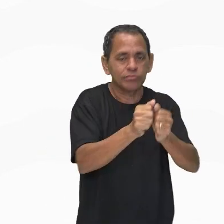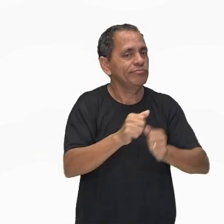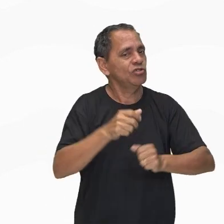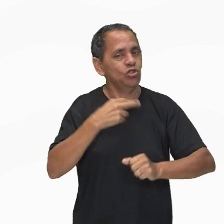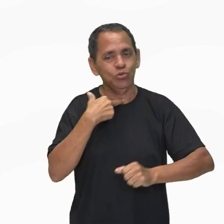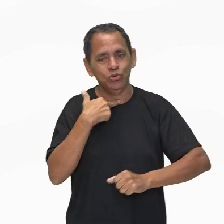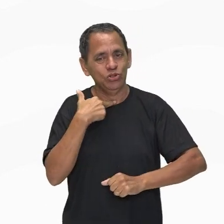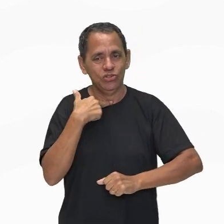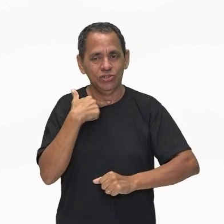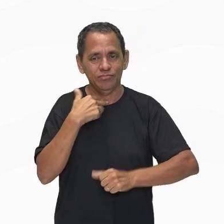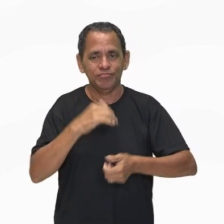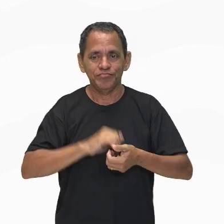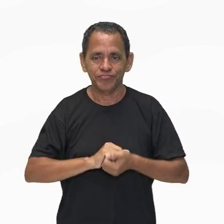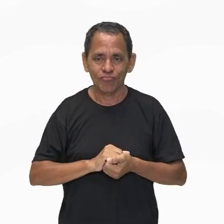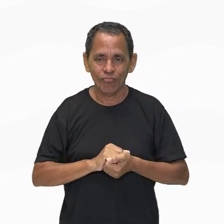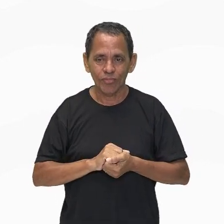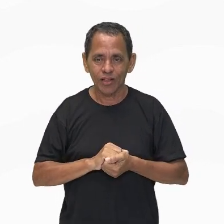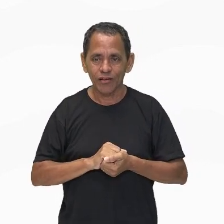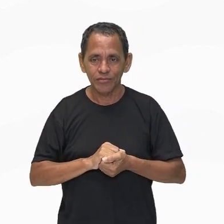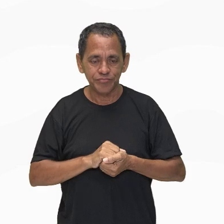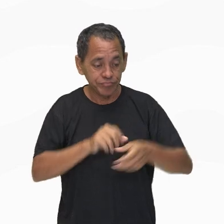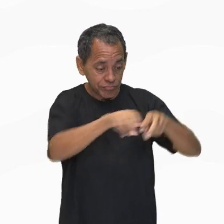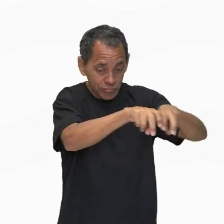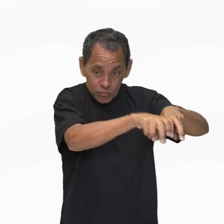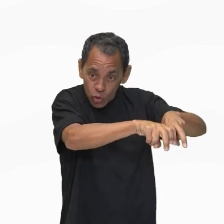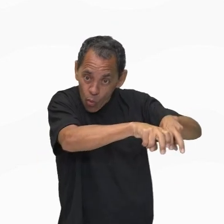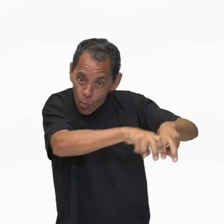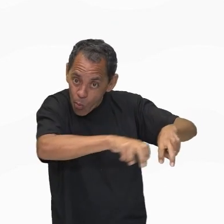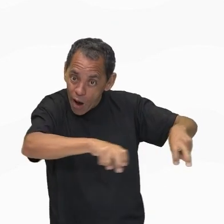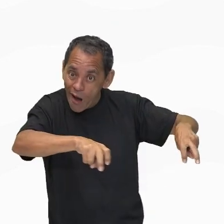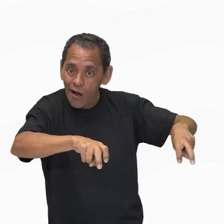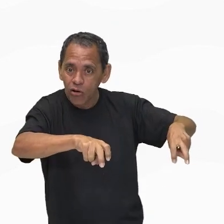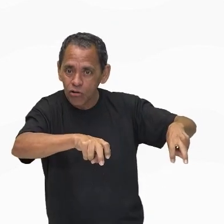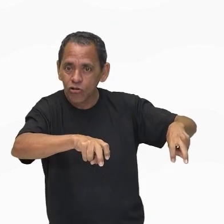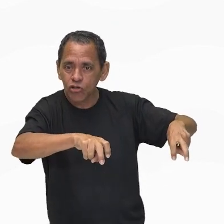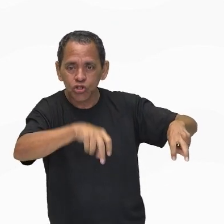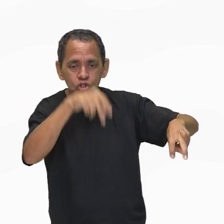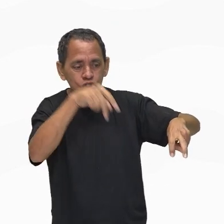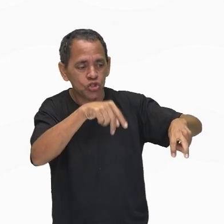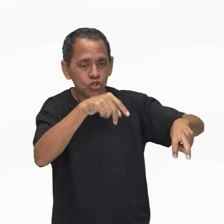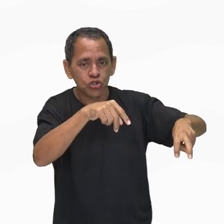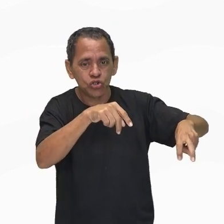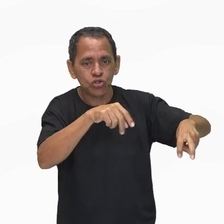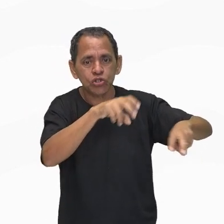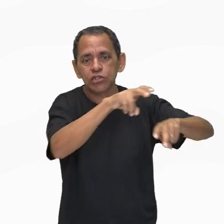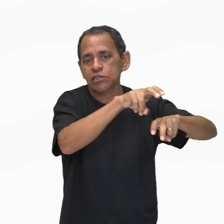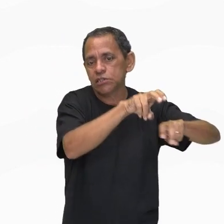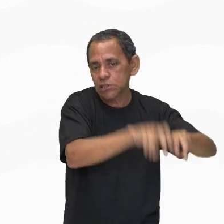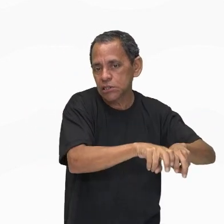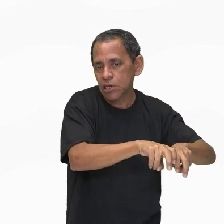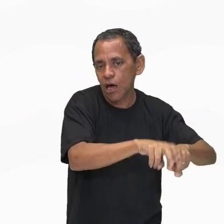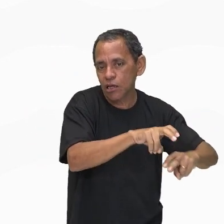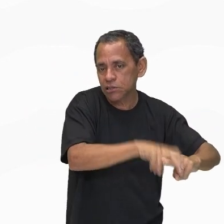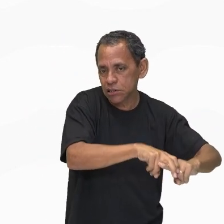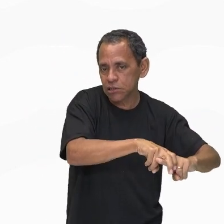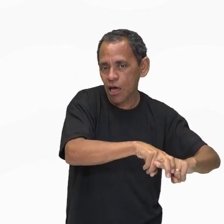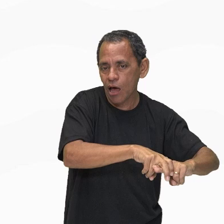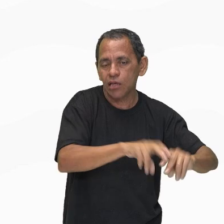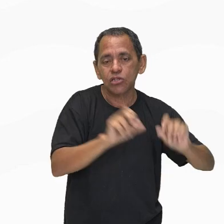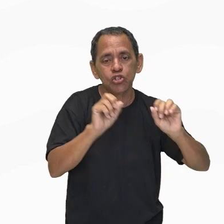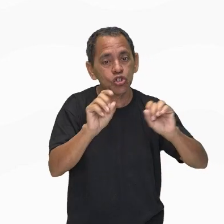eram nomeados e eles não poderiam, inclusive, usar o mesmo banheiro, né? Havia